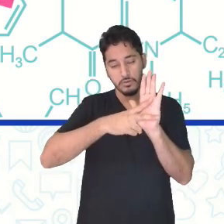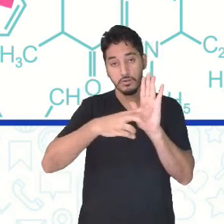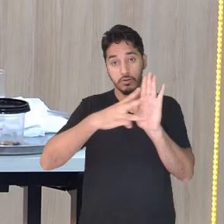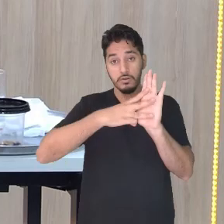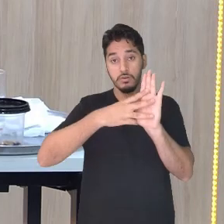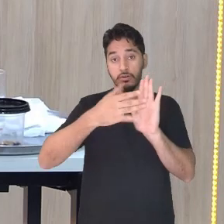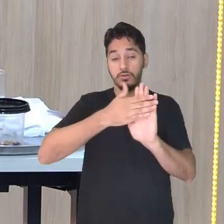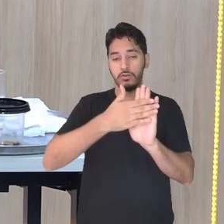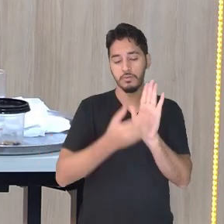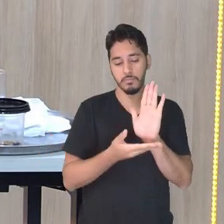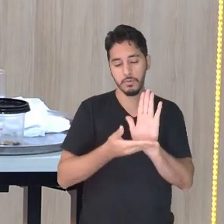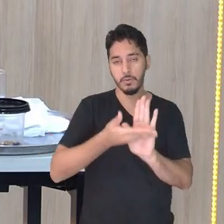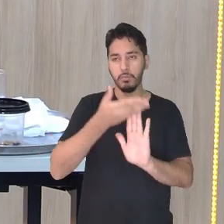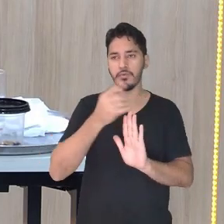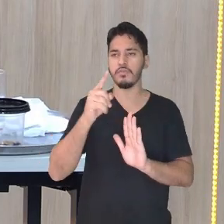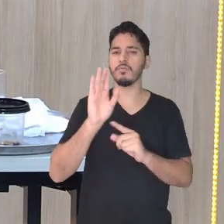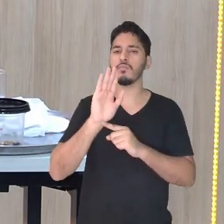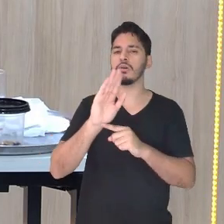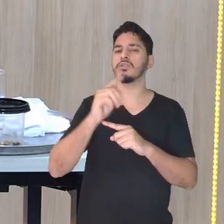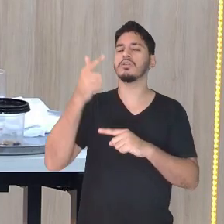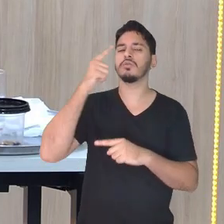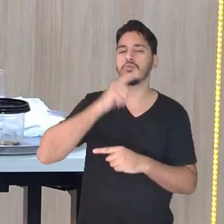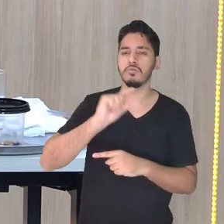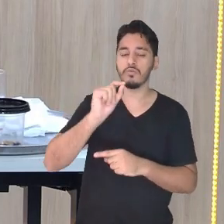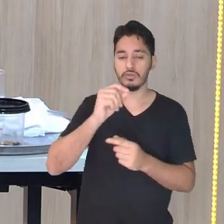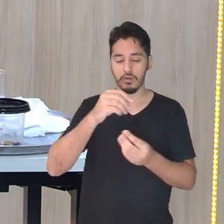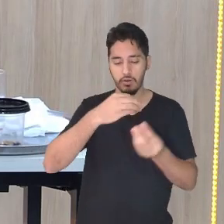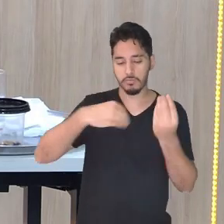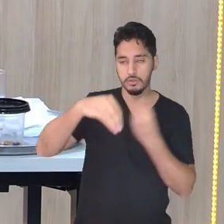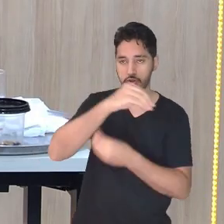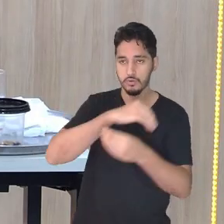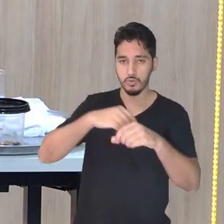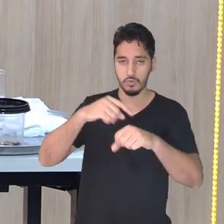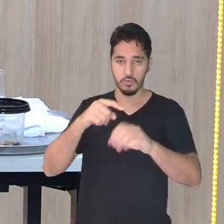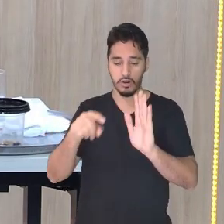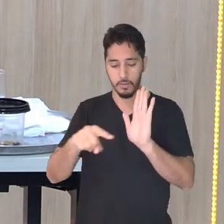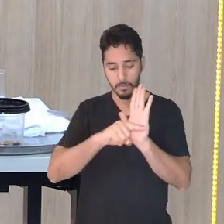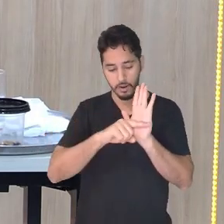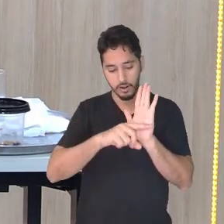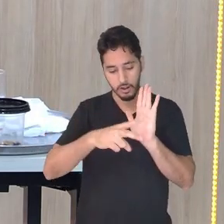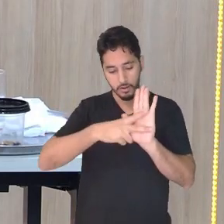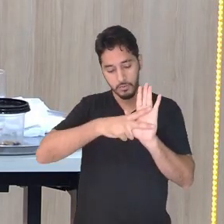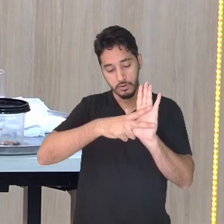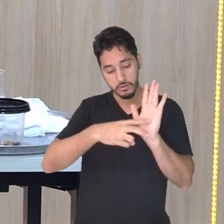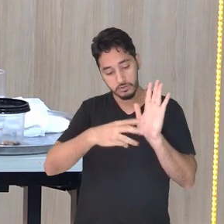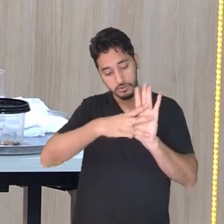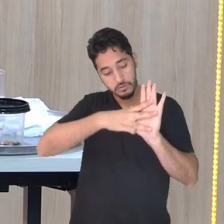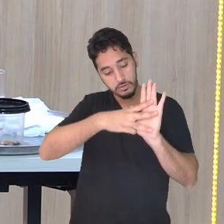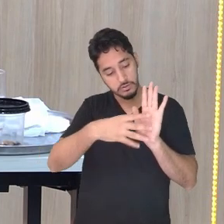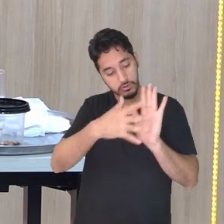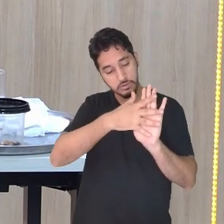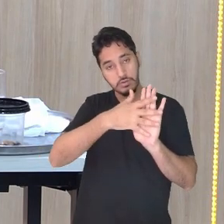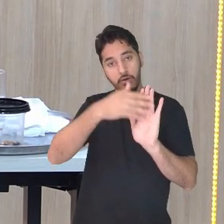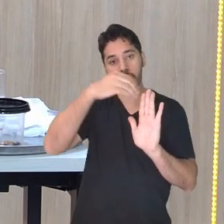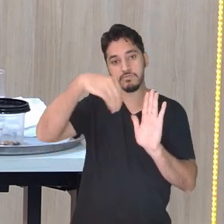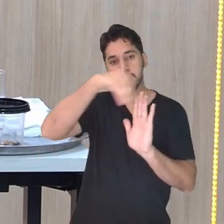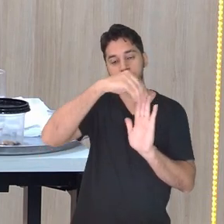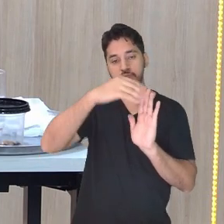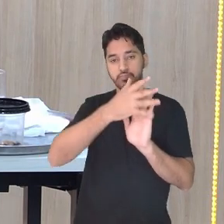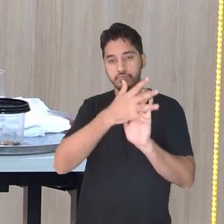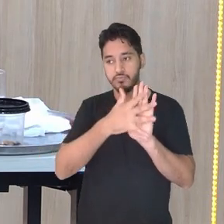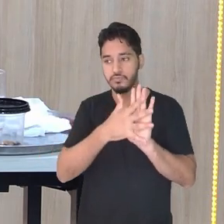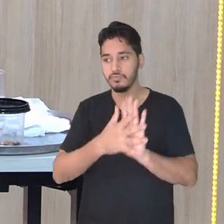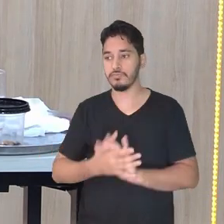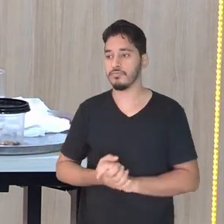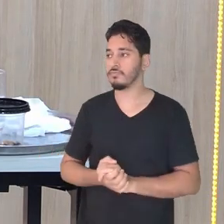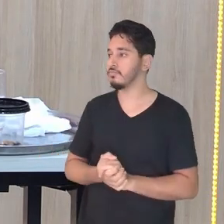vez mostrar o que é uma mistura, né? Monofásica, bifásica, trifásica e polifásica. Então,